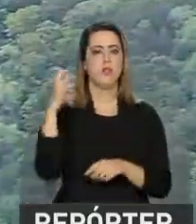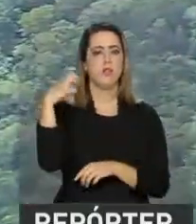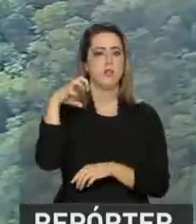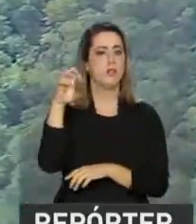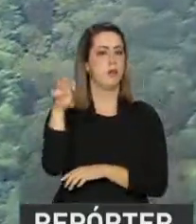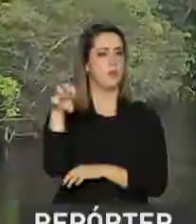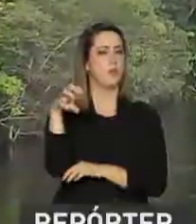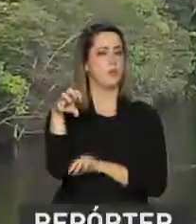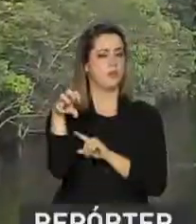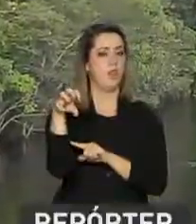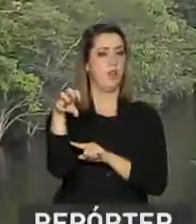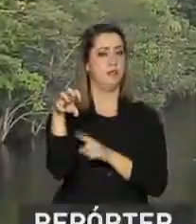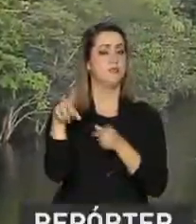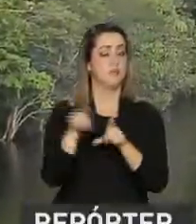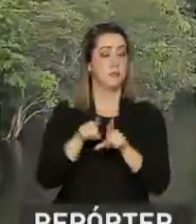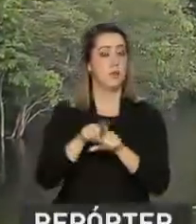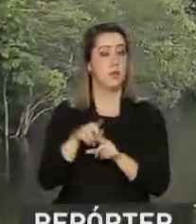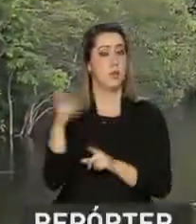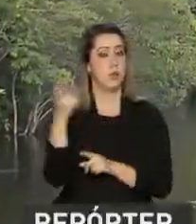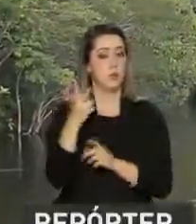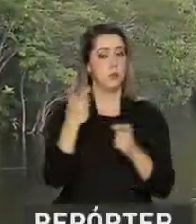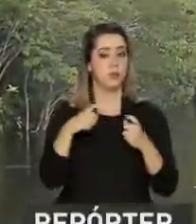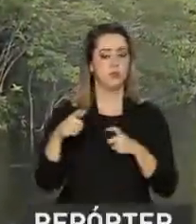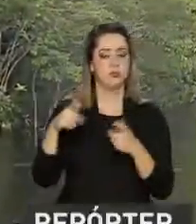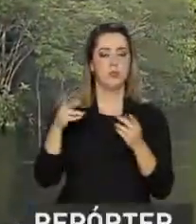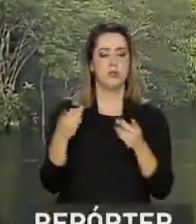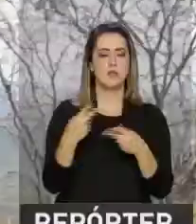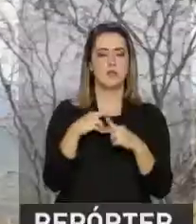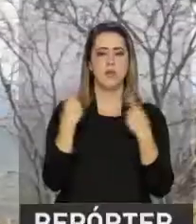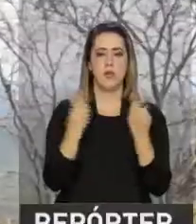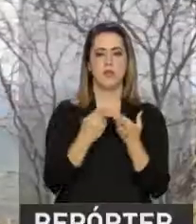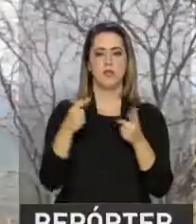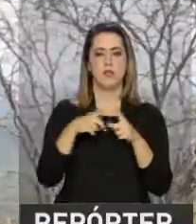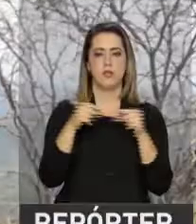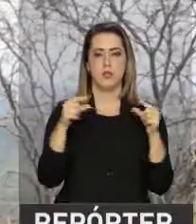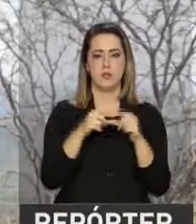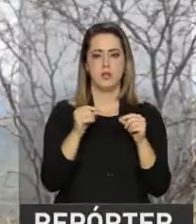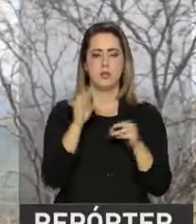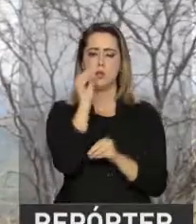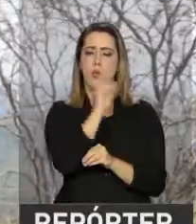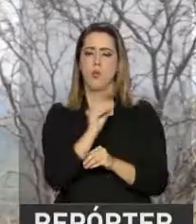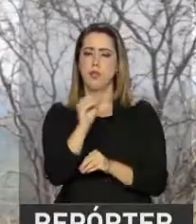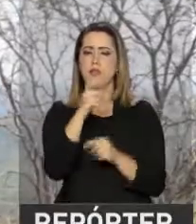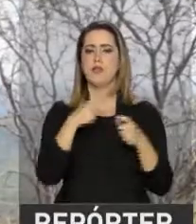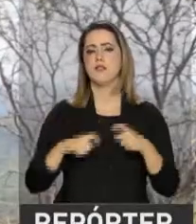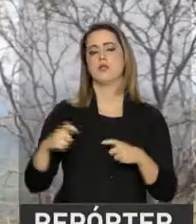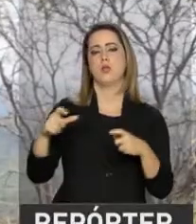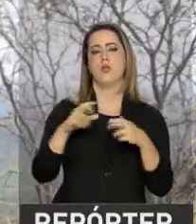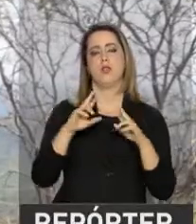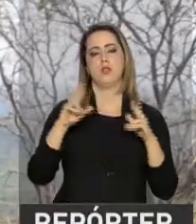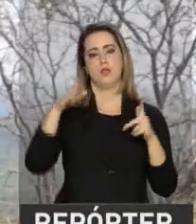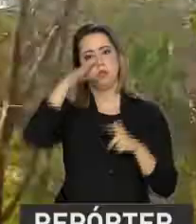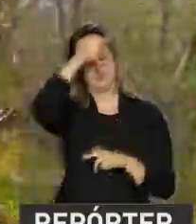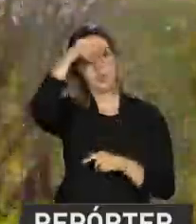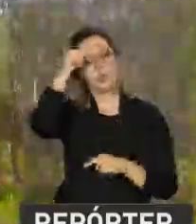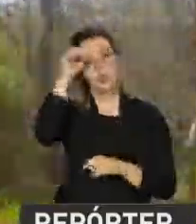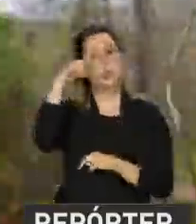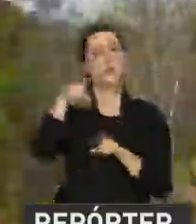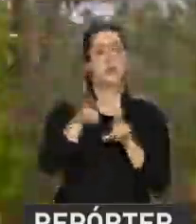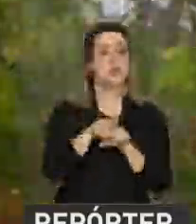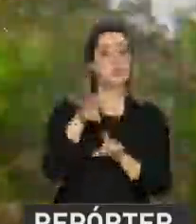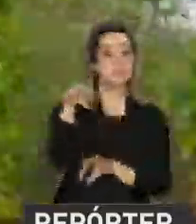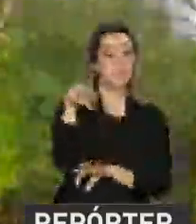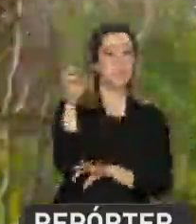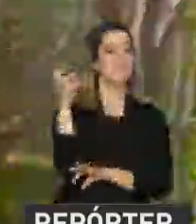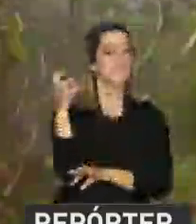de controle dos dois biomas se reuniram em Brasília para definir medidas de conservação dessas regiões. Está prevista também a